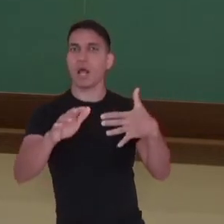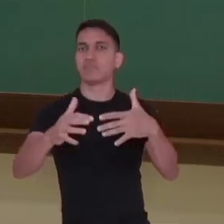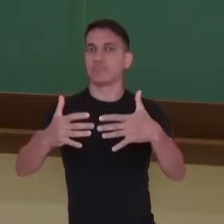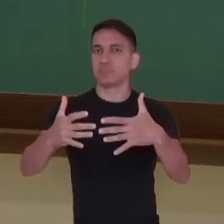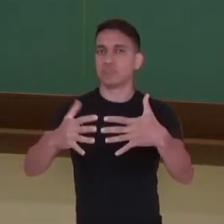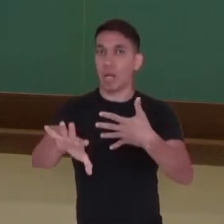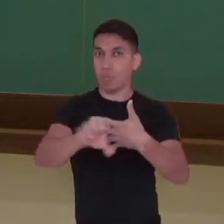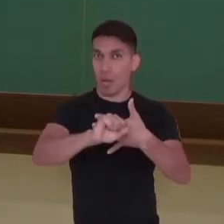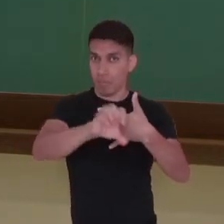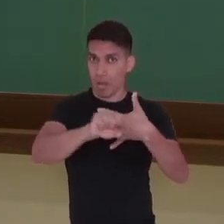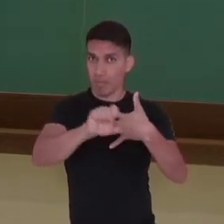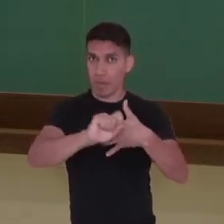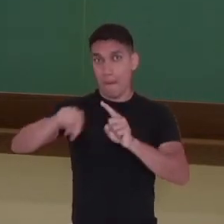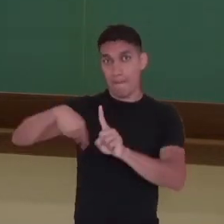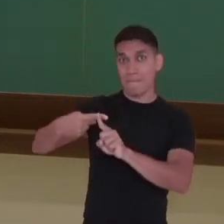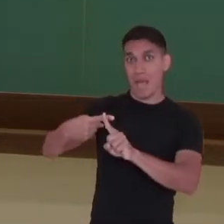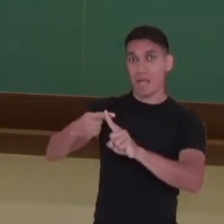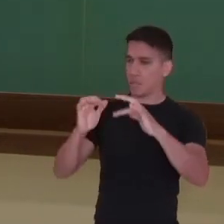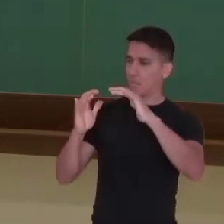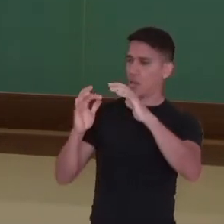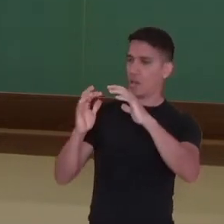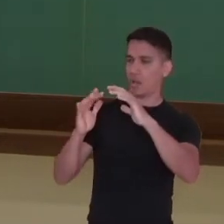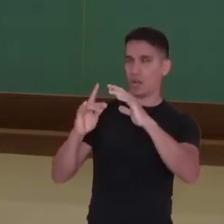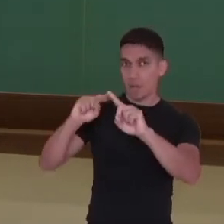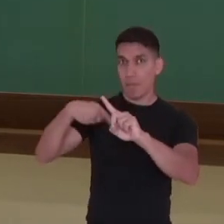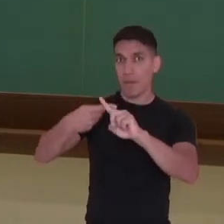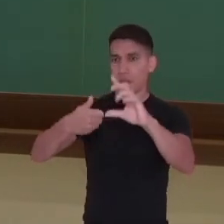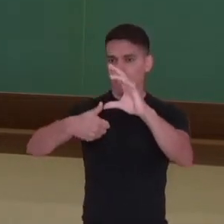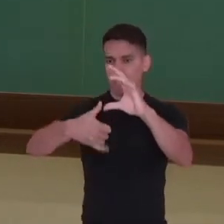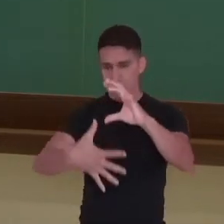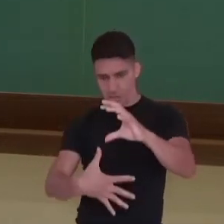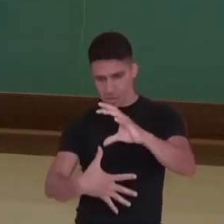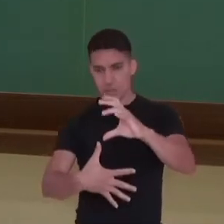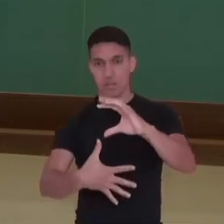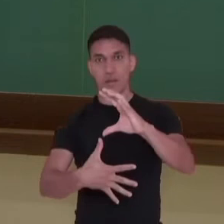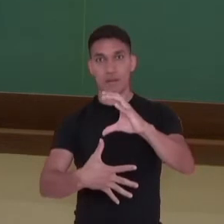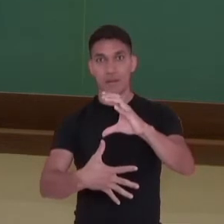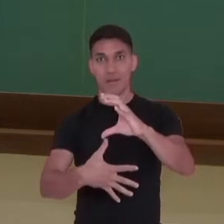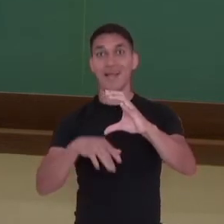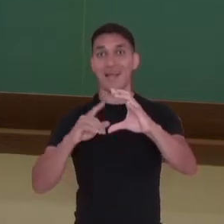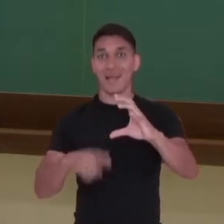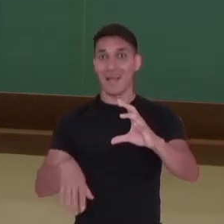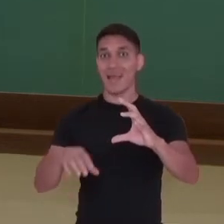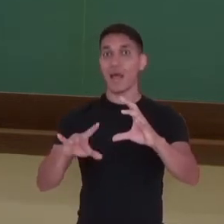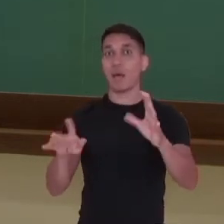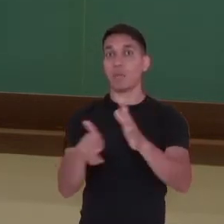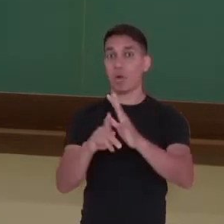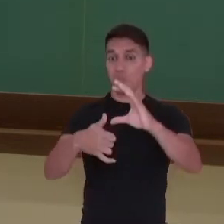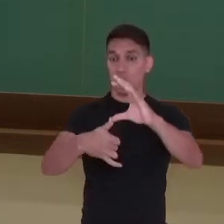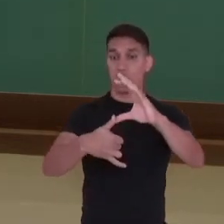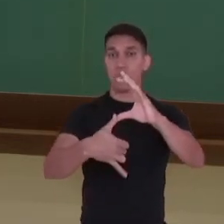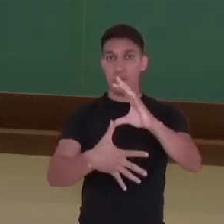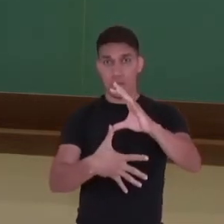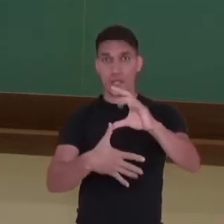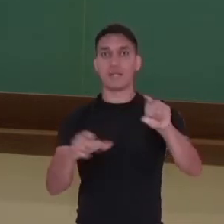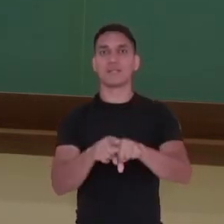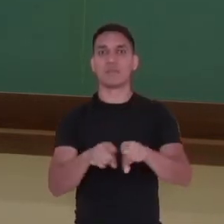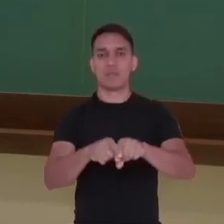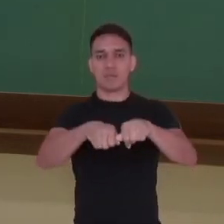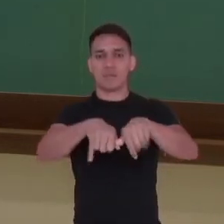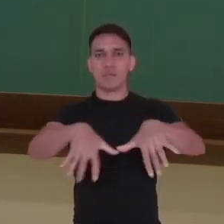sensorial, mais encéfalo com a medula espinal, sistema nervoso central e